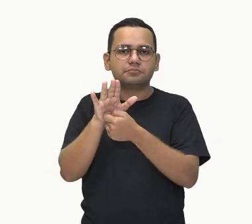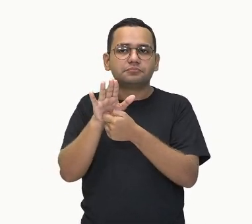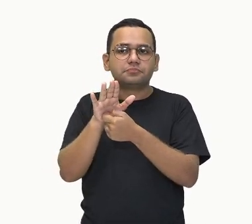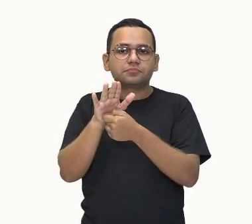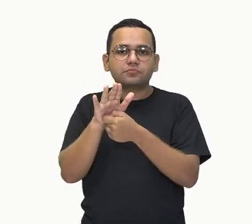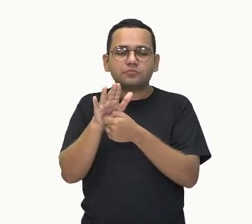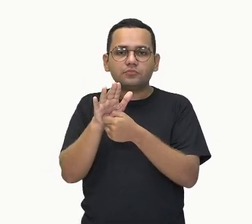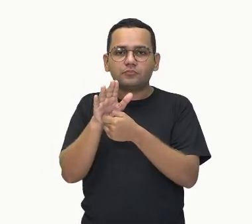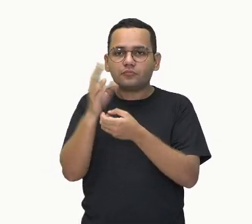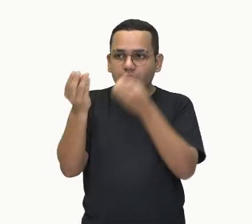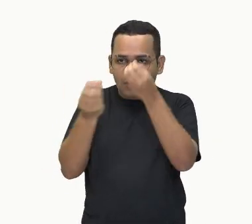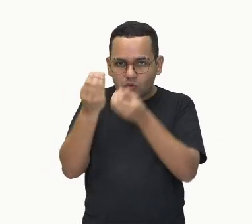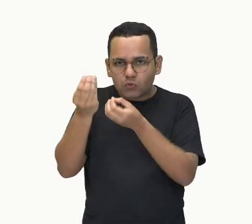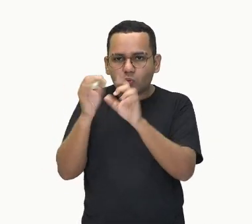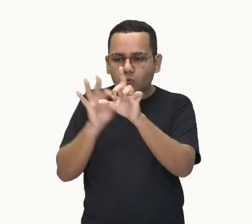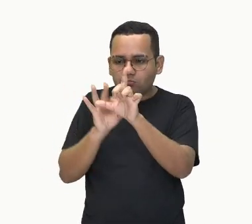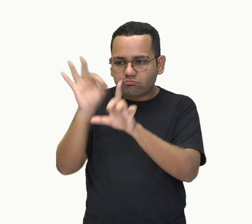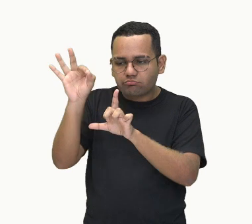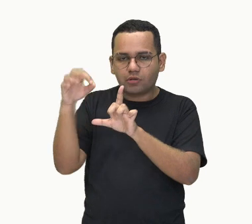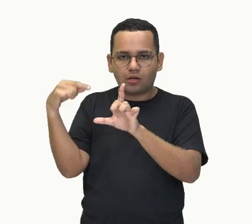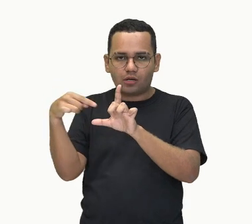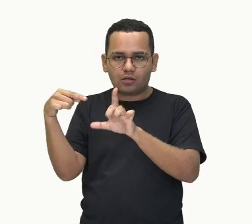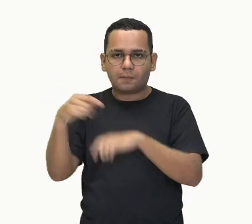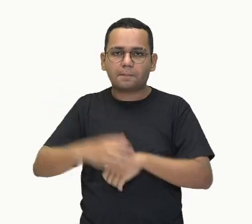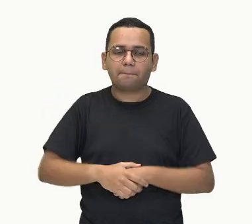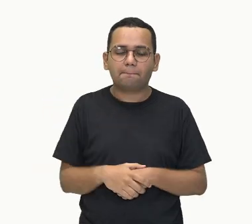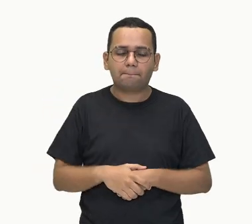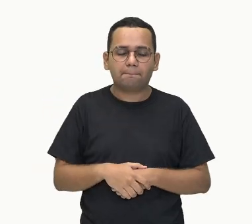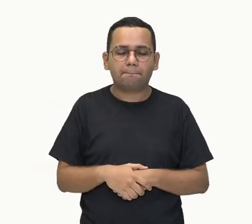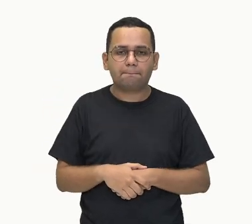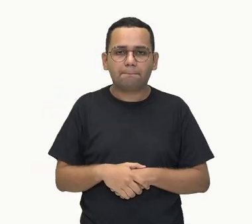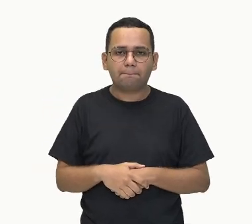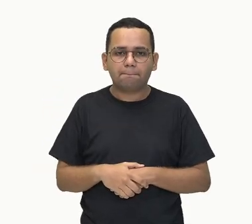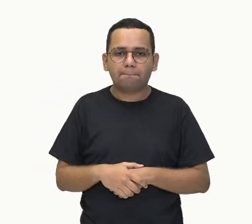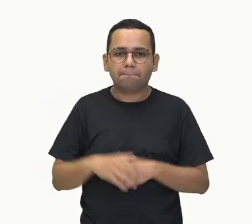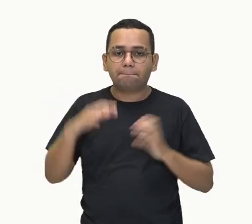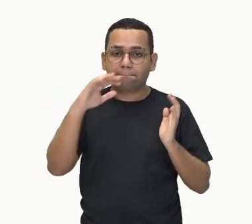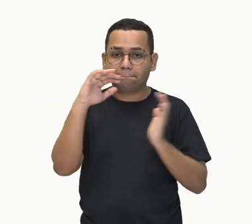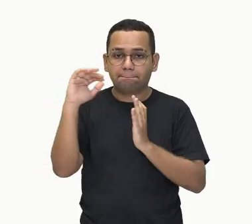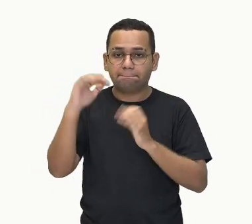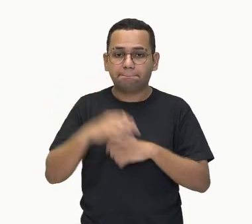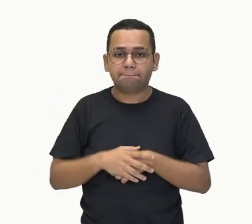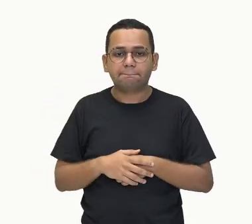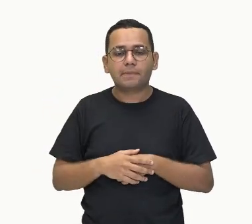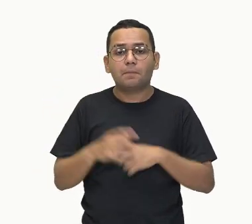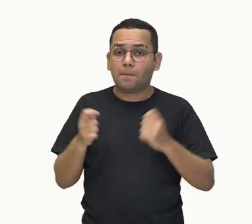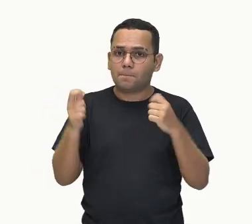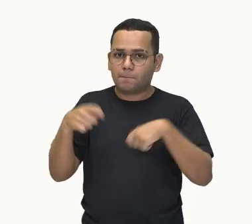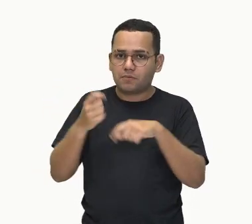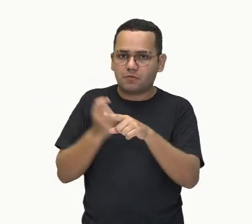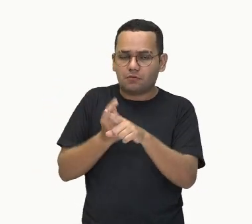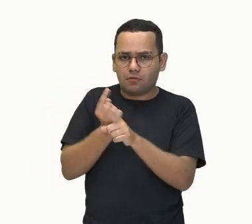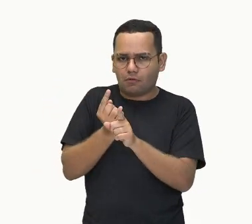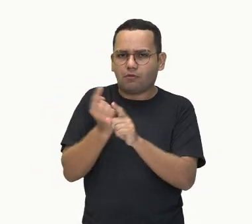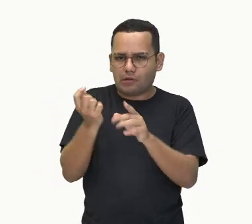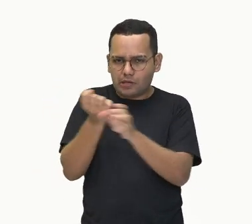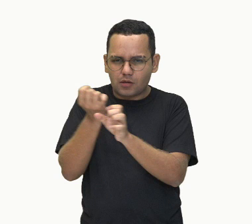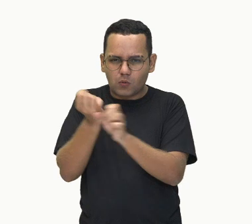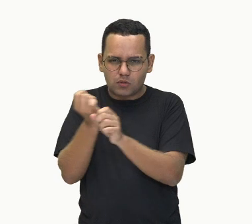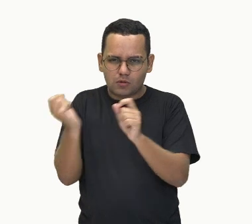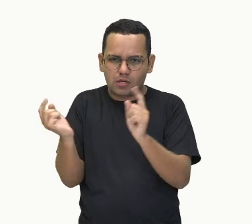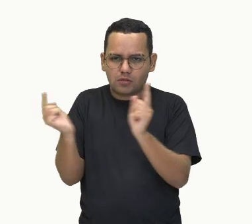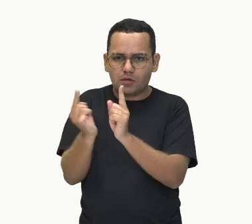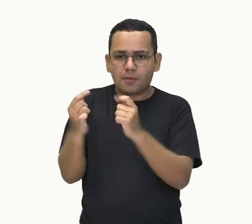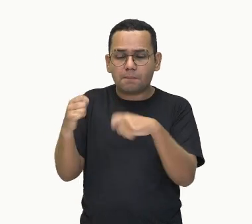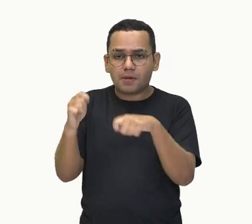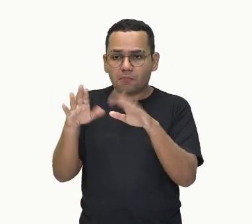equação da reta, tá bom? Para a gente obter a equação reduzida, a gente tem que se concentrar nesse coeficiente